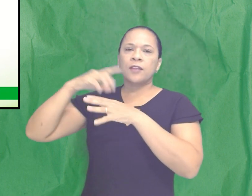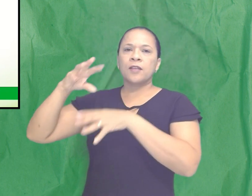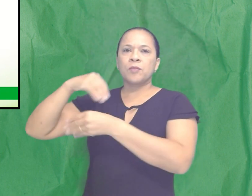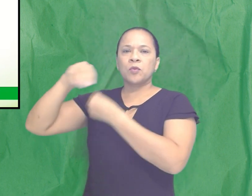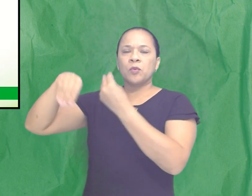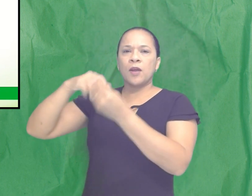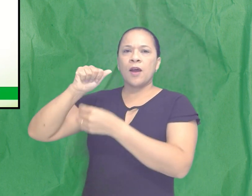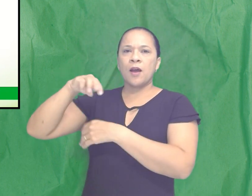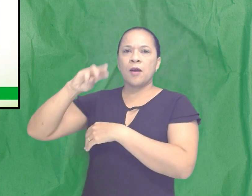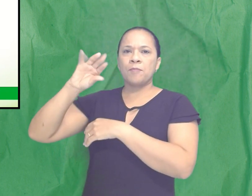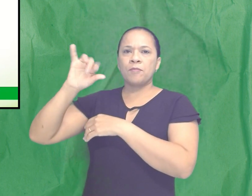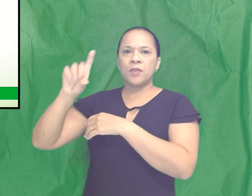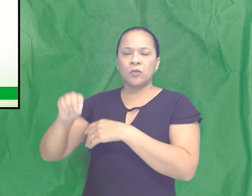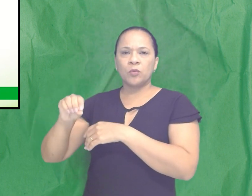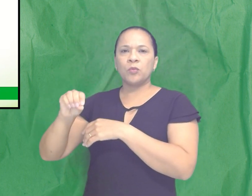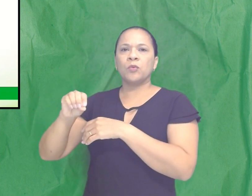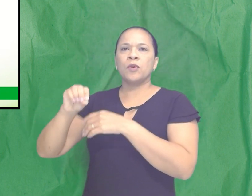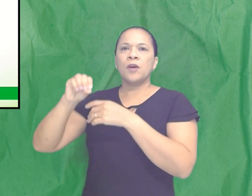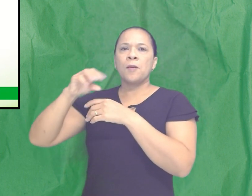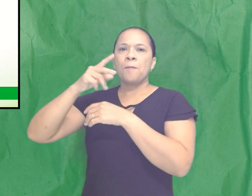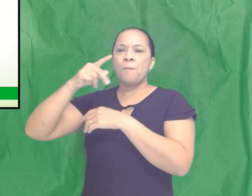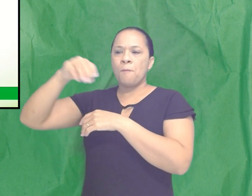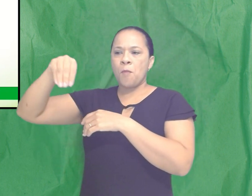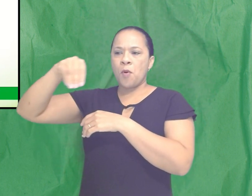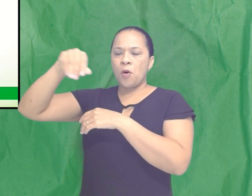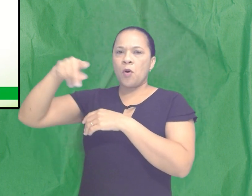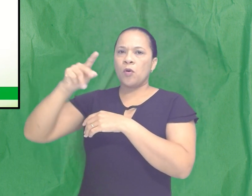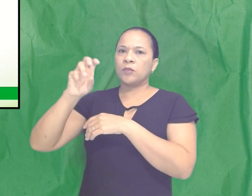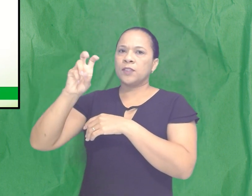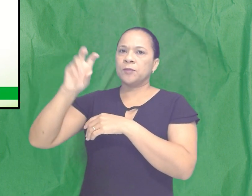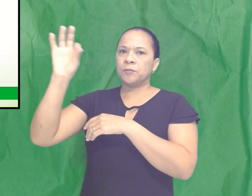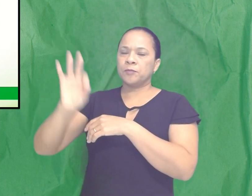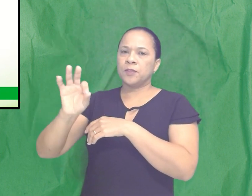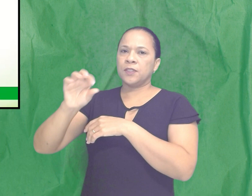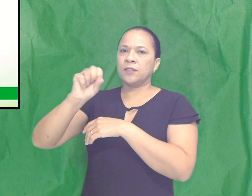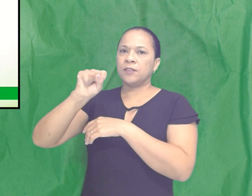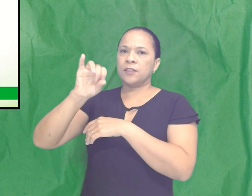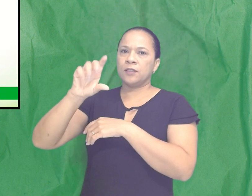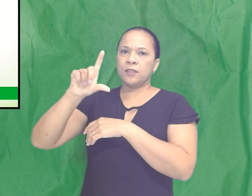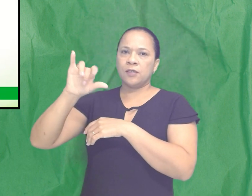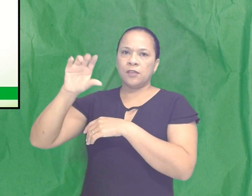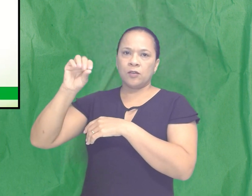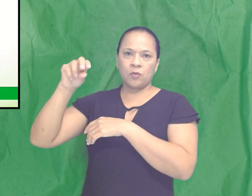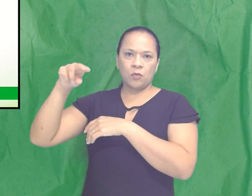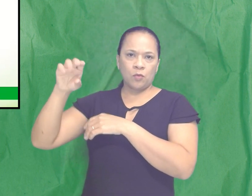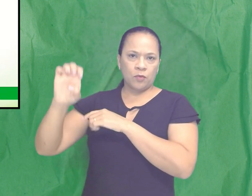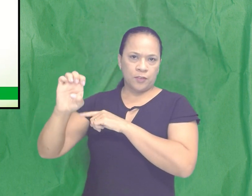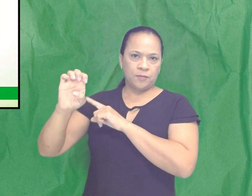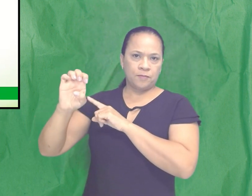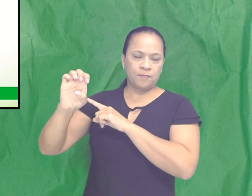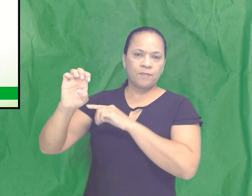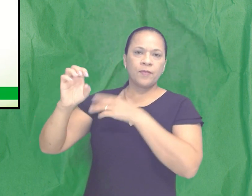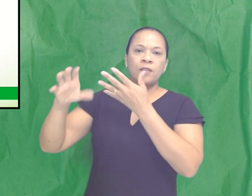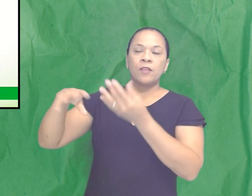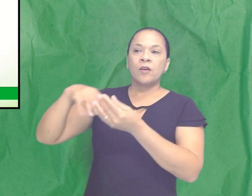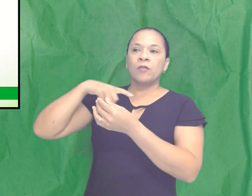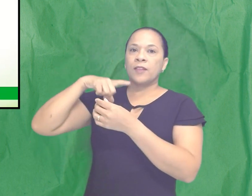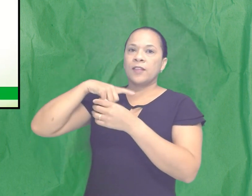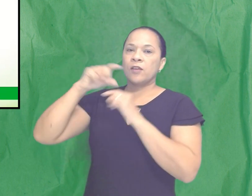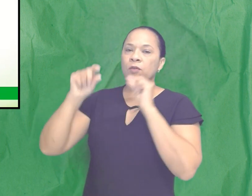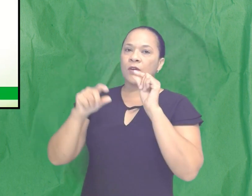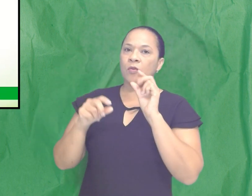e o amido em pó com 5% de silicone. Os recipientes, eles não